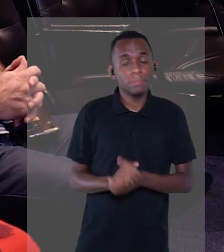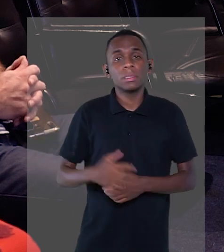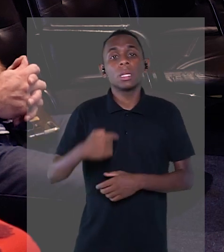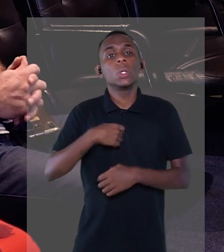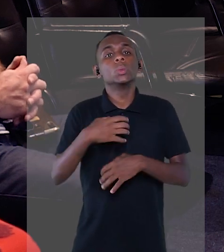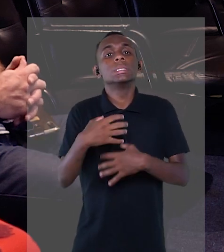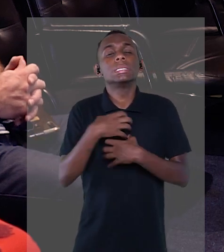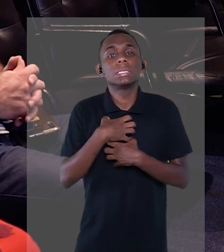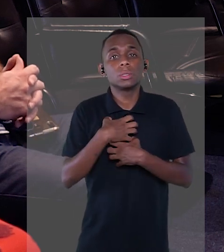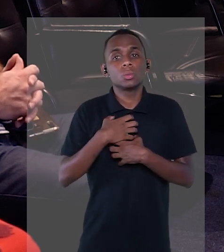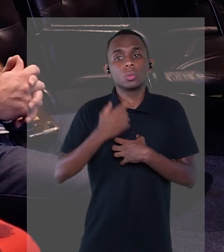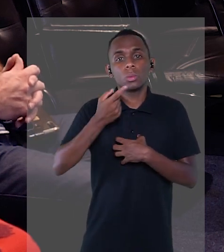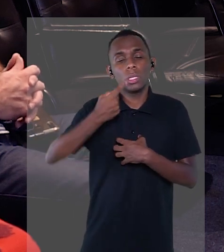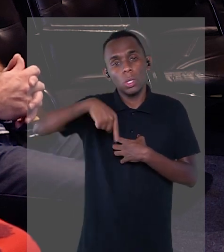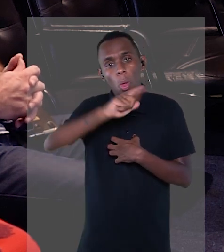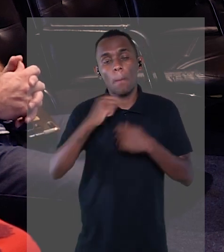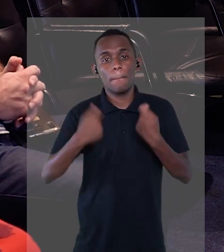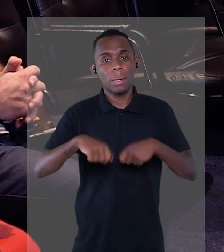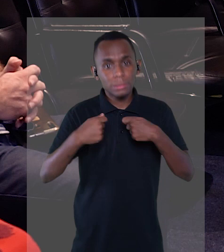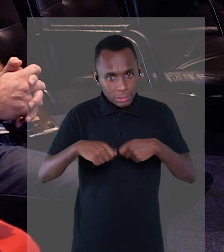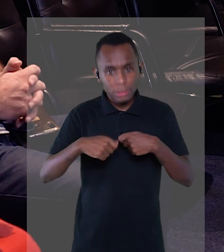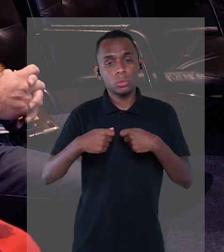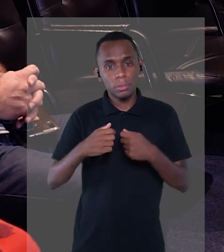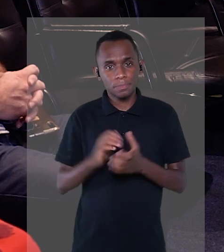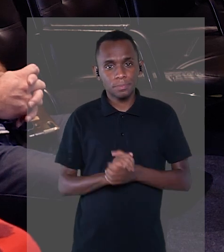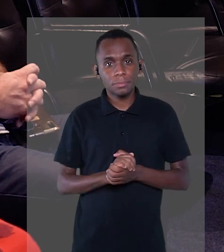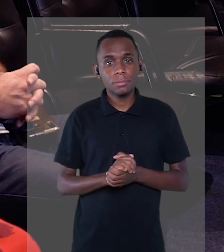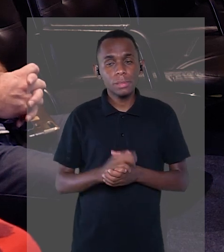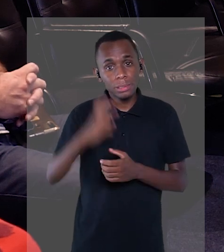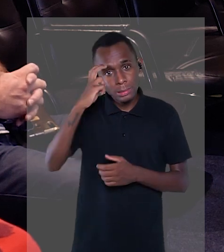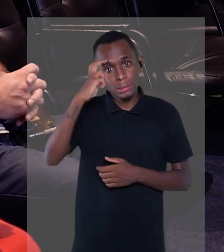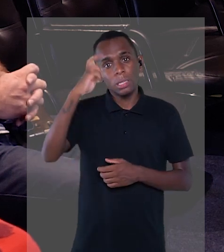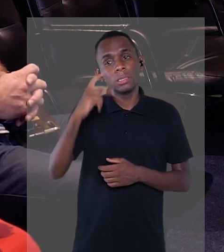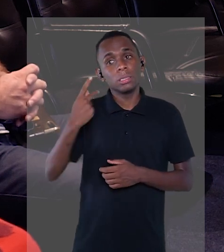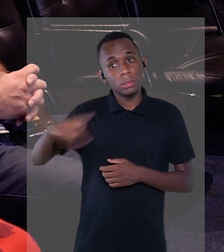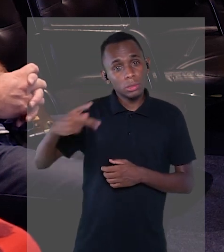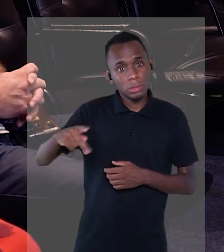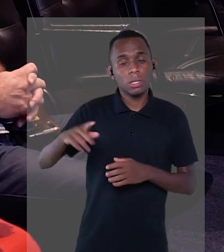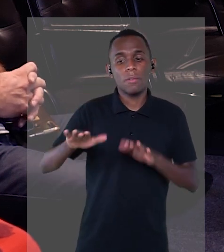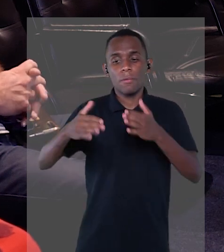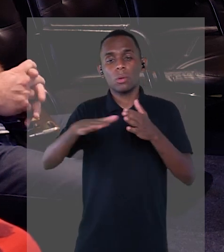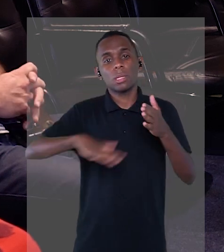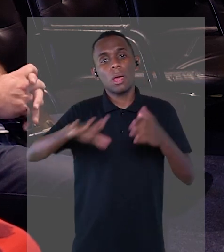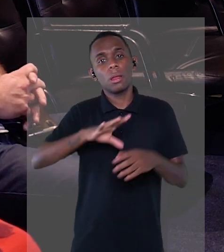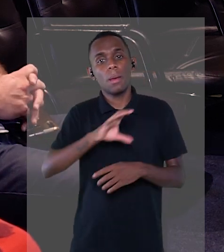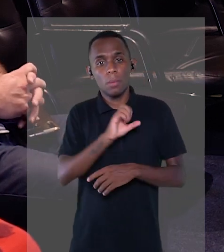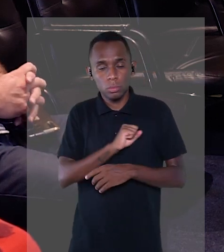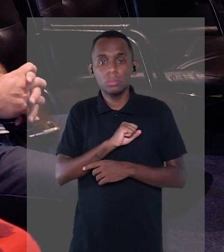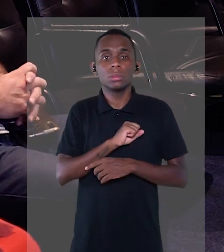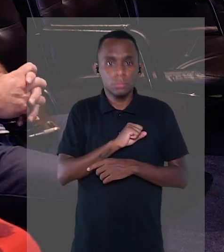que a gente precisa dessa inteligência amorosa